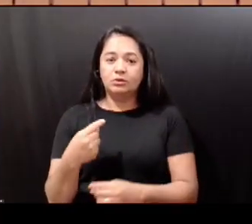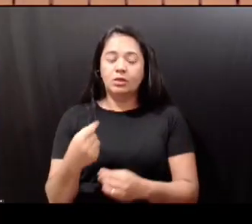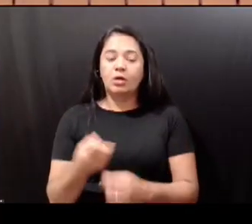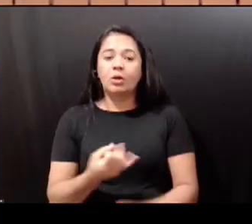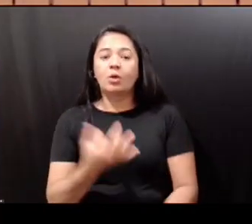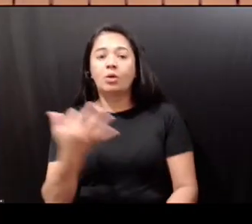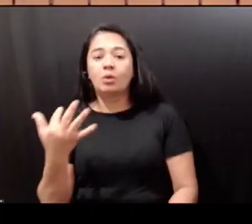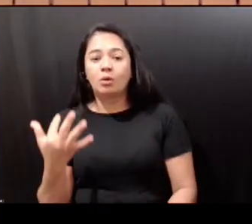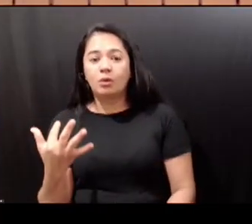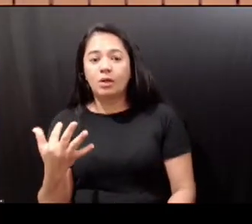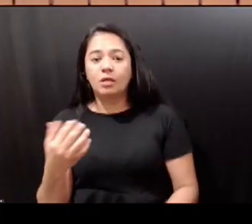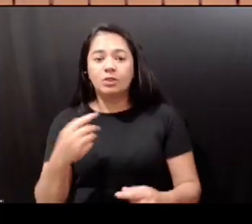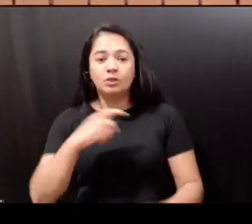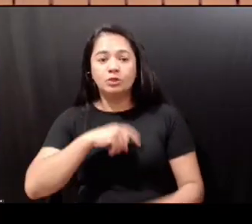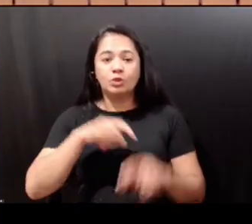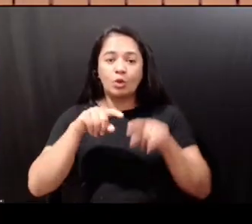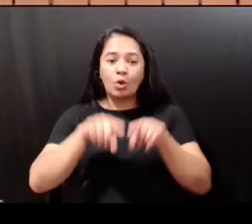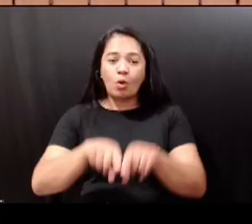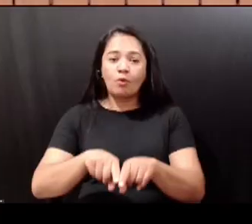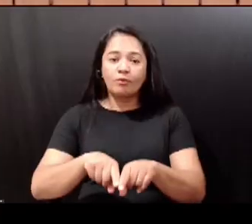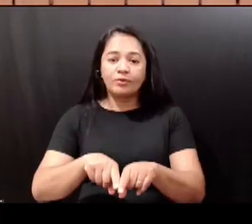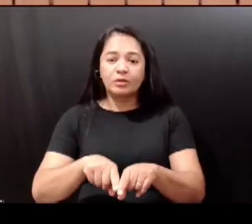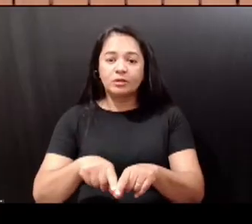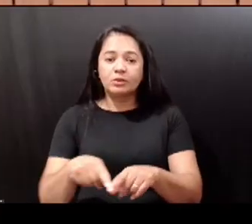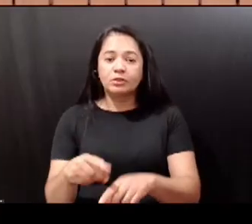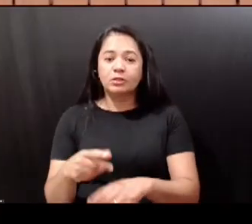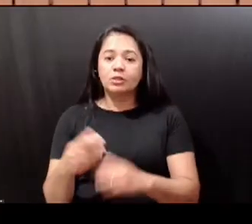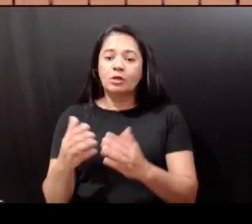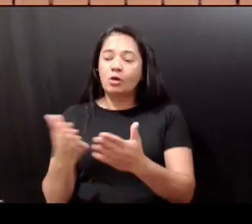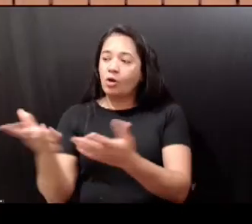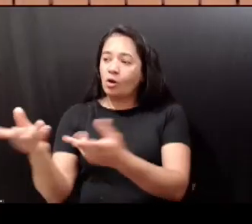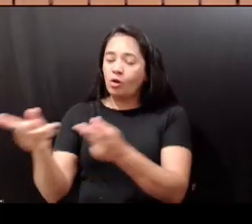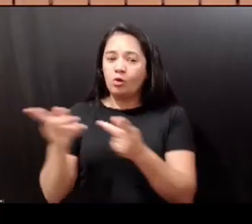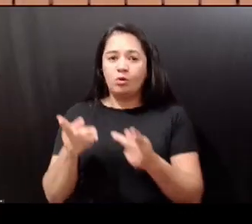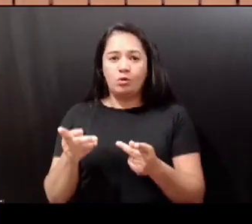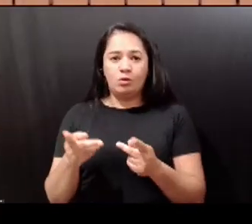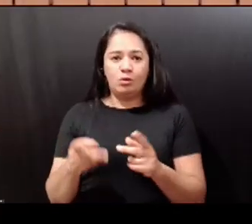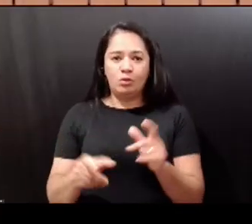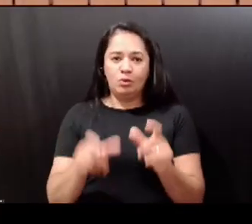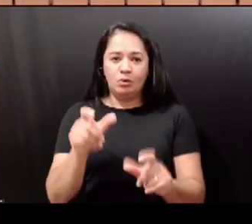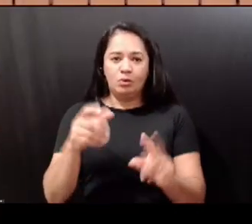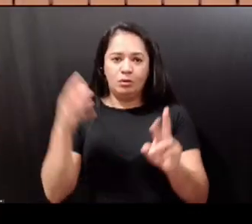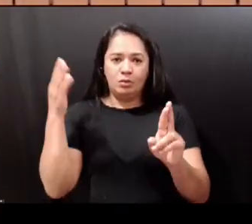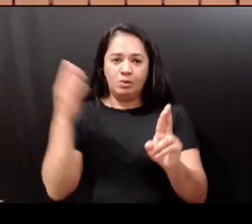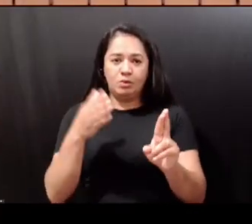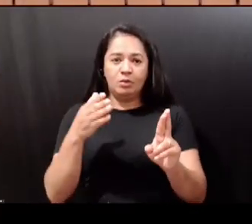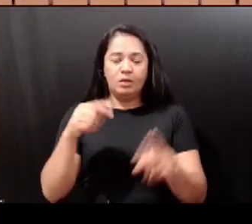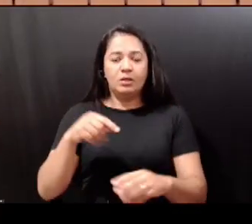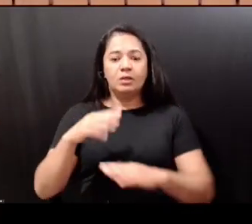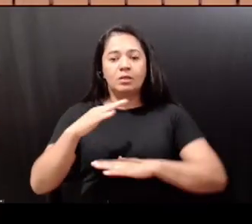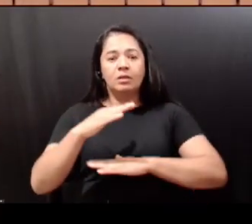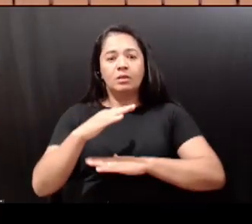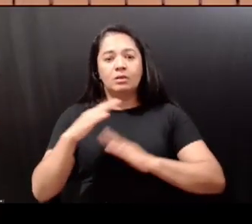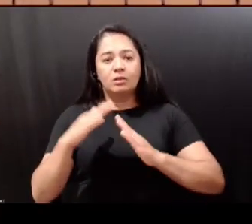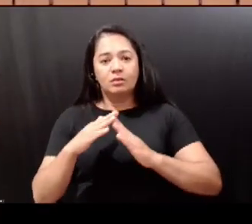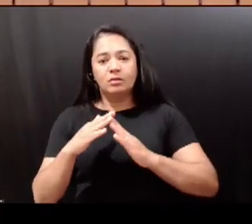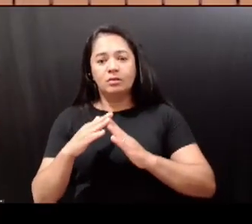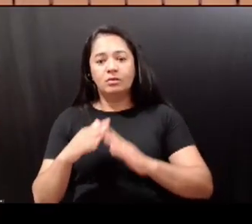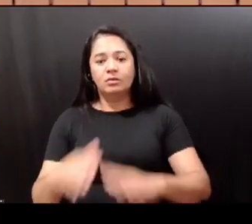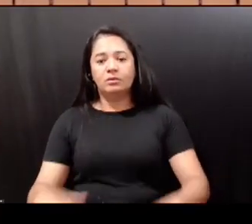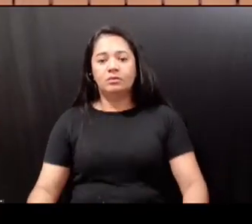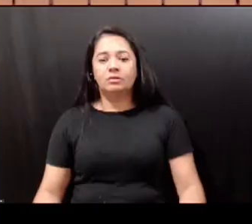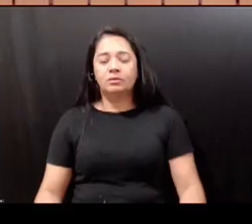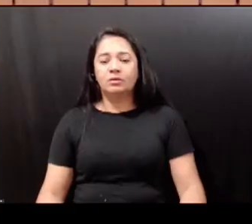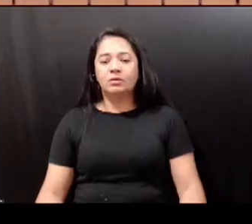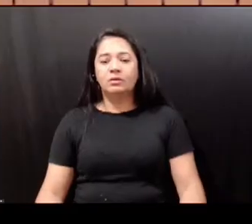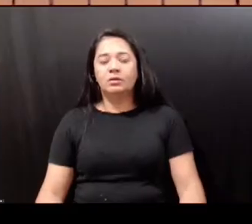e procurar fazer um convite a esses representantes para ele vir na casa, ouvir um pouco dessas pessoas, a